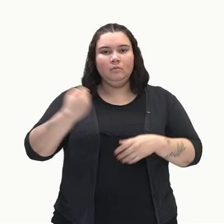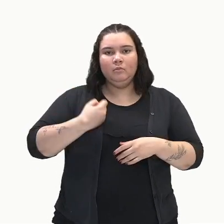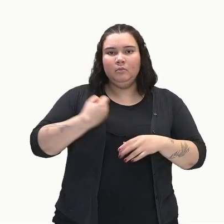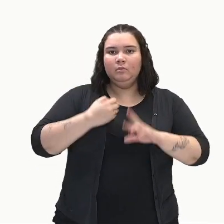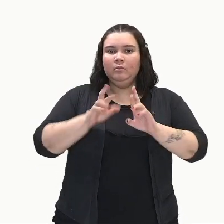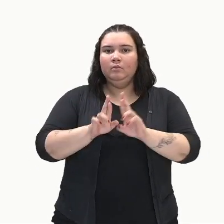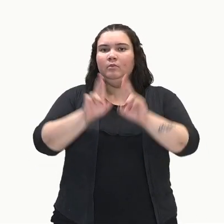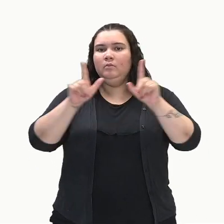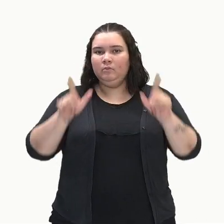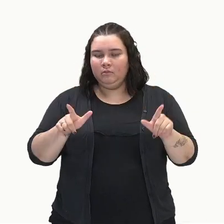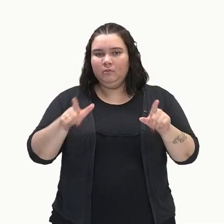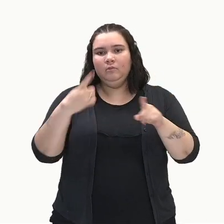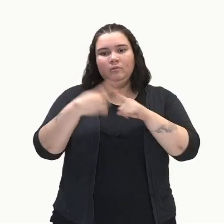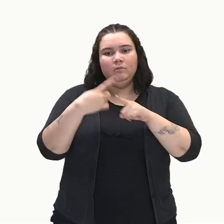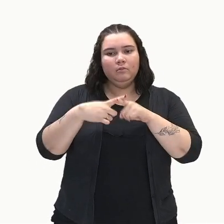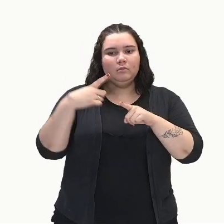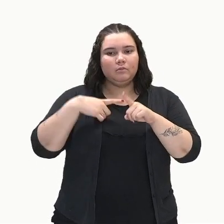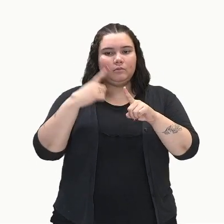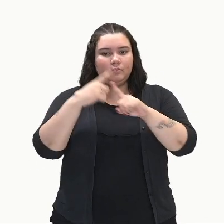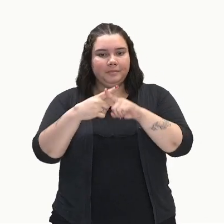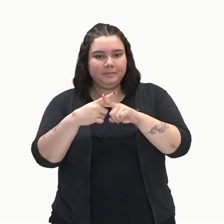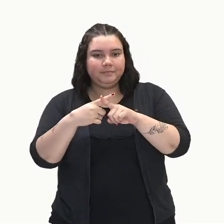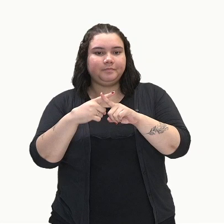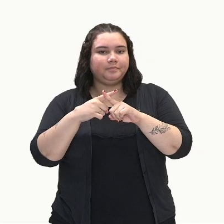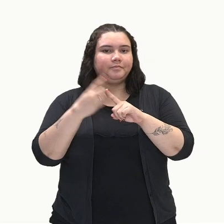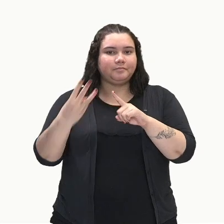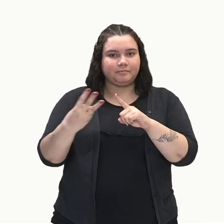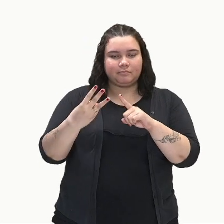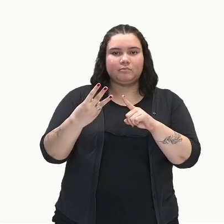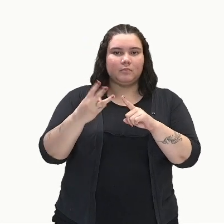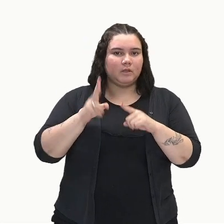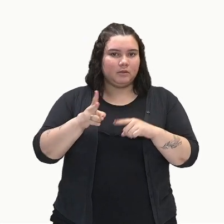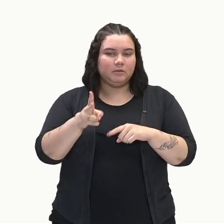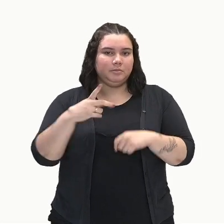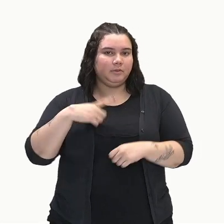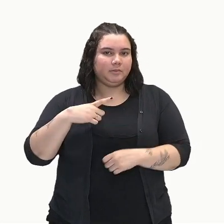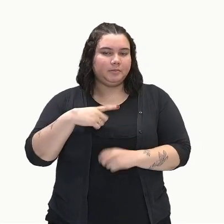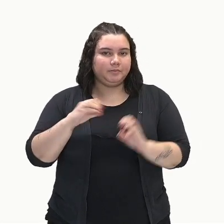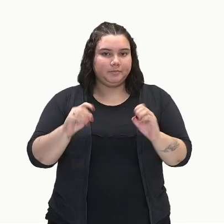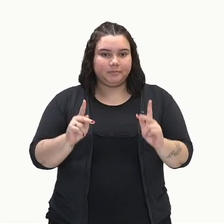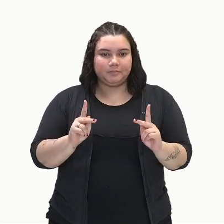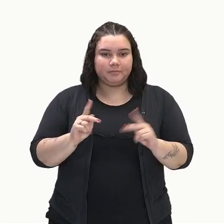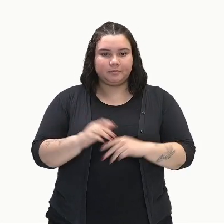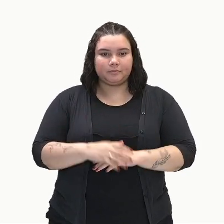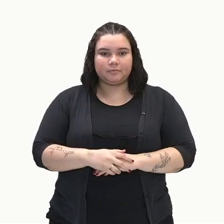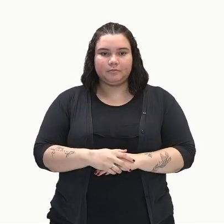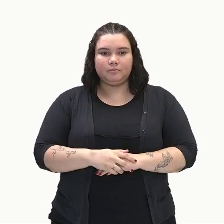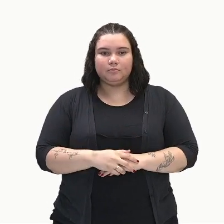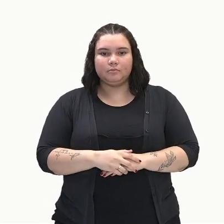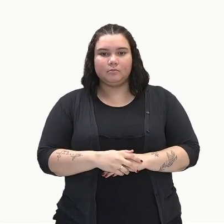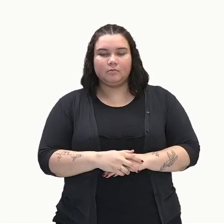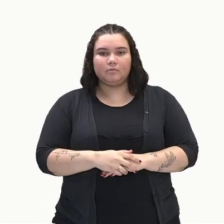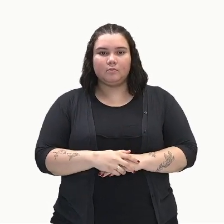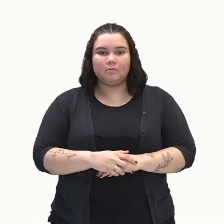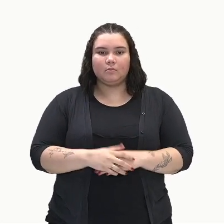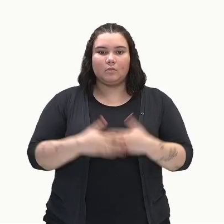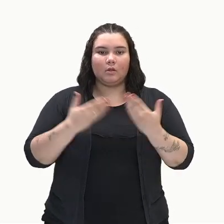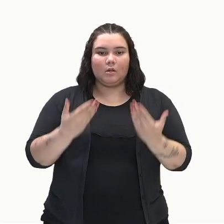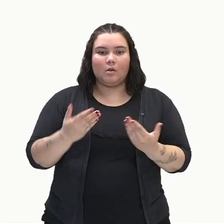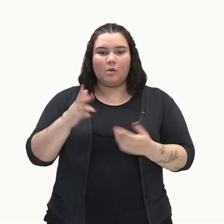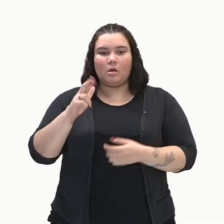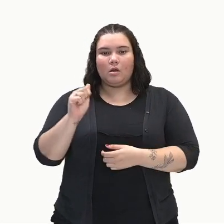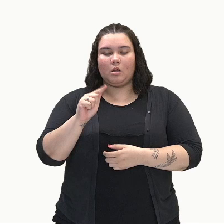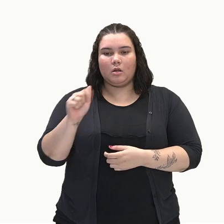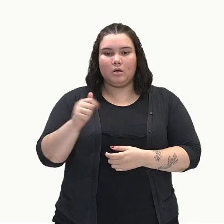Porque a gente iria multiplicar sempre por 3. Tá certo? Então, a razão de uma